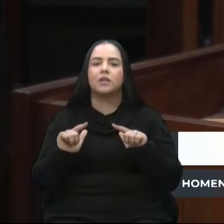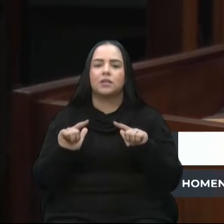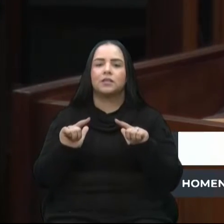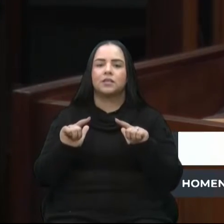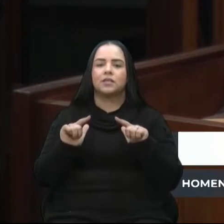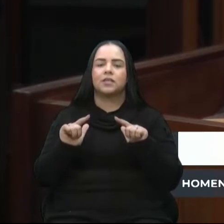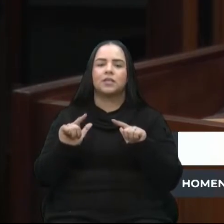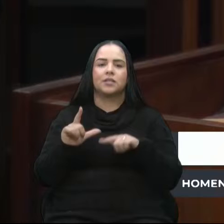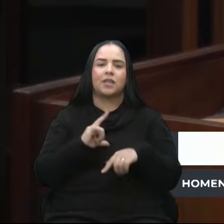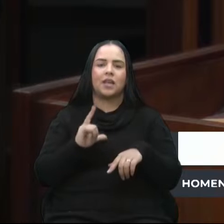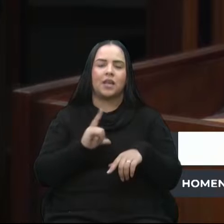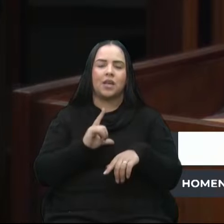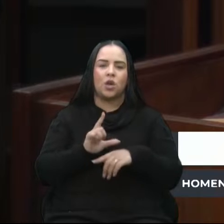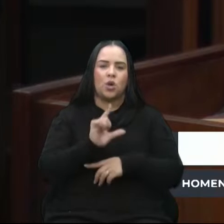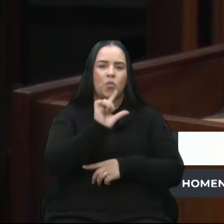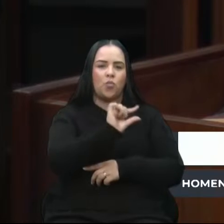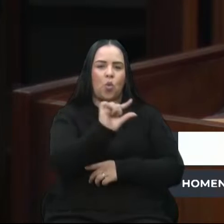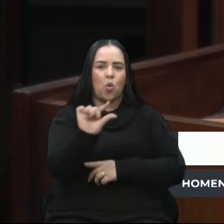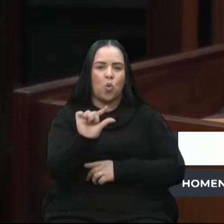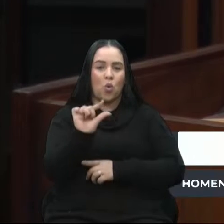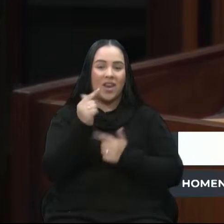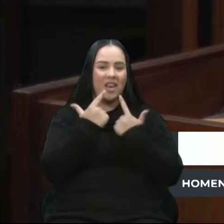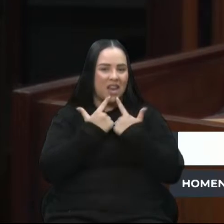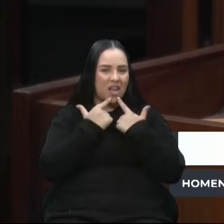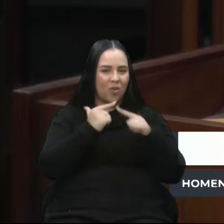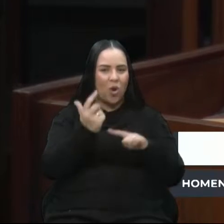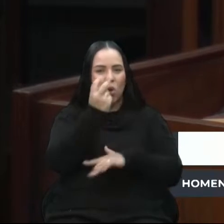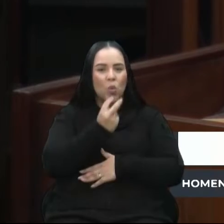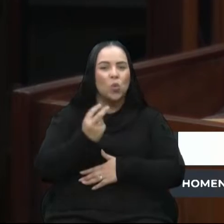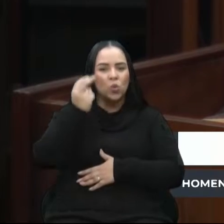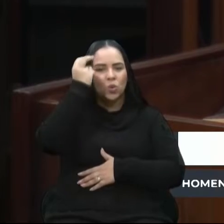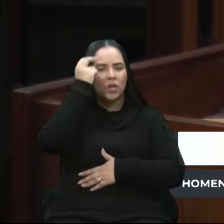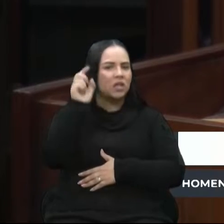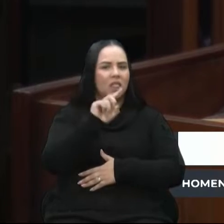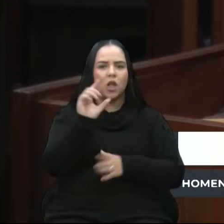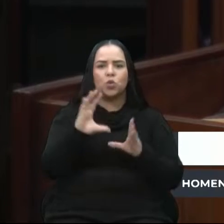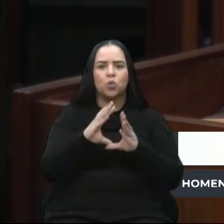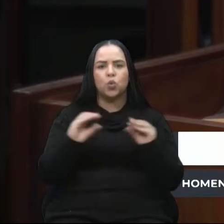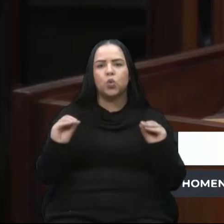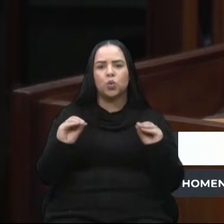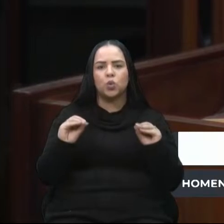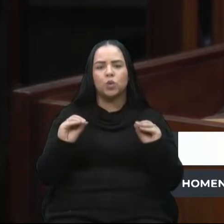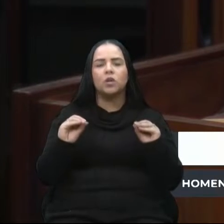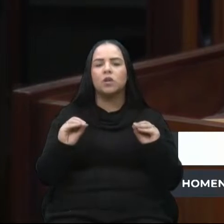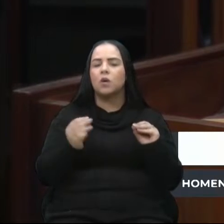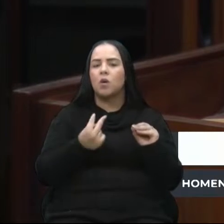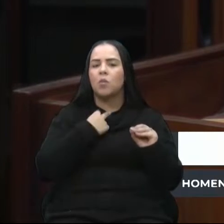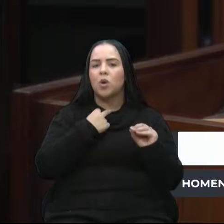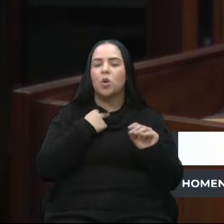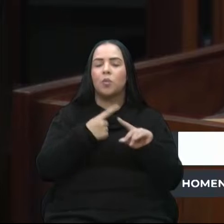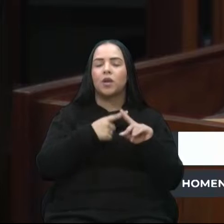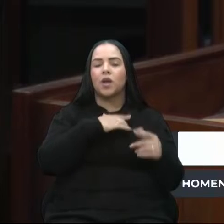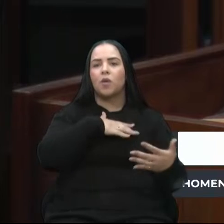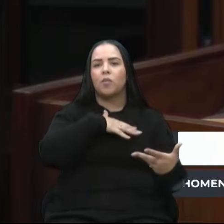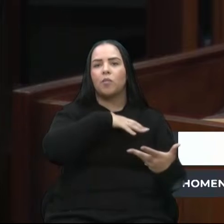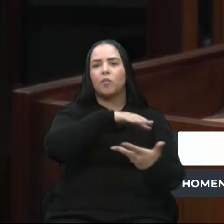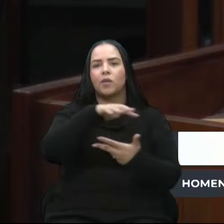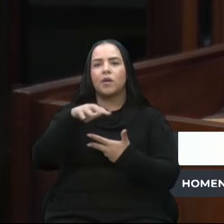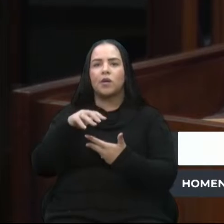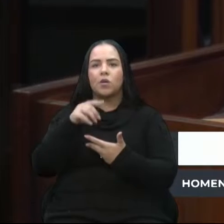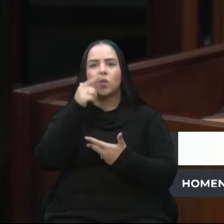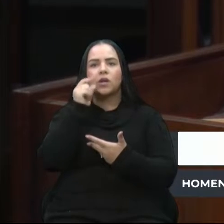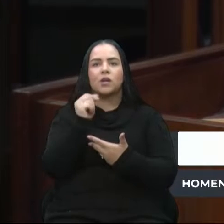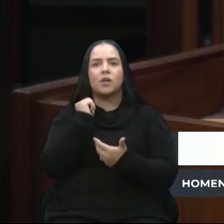minoritárias, as línguas culturais não desapareçam. A globalização aproximou